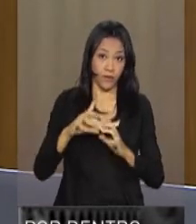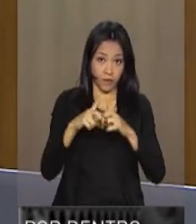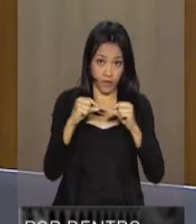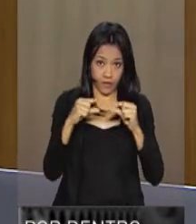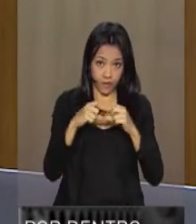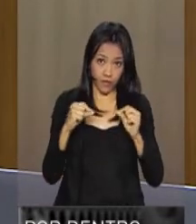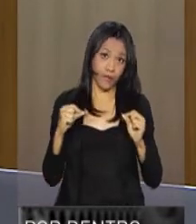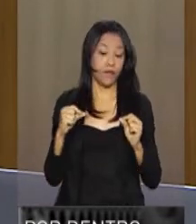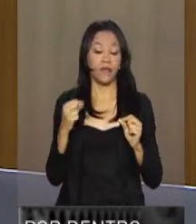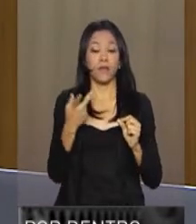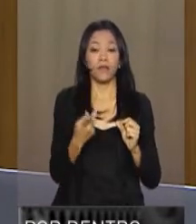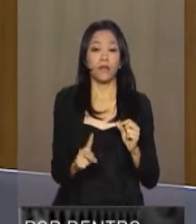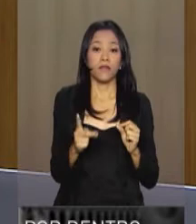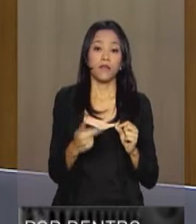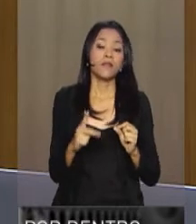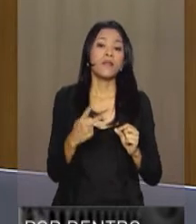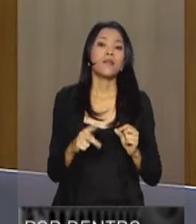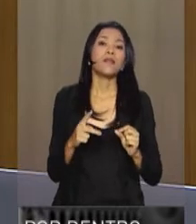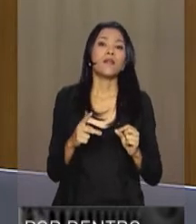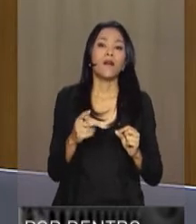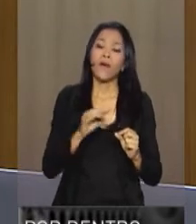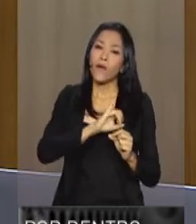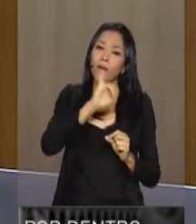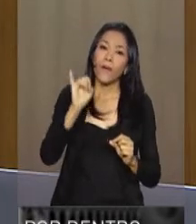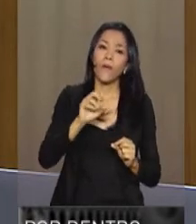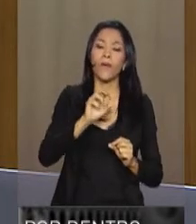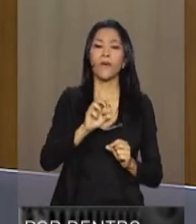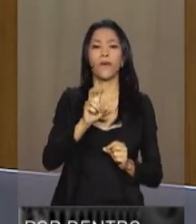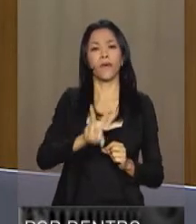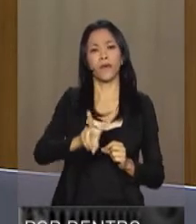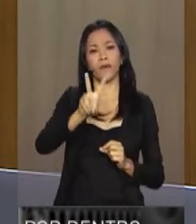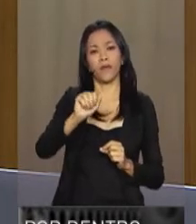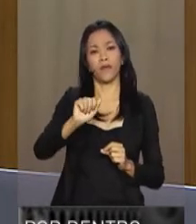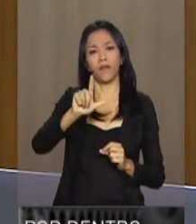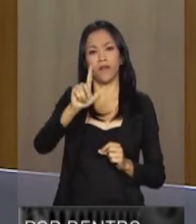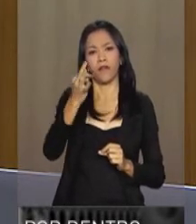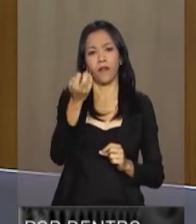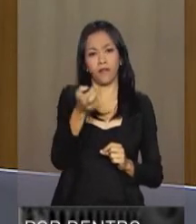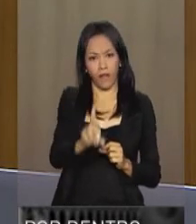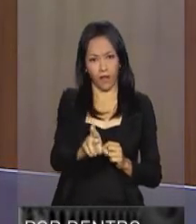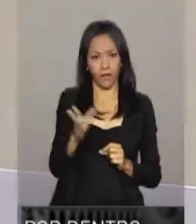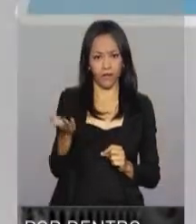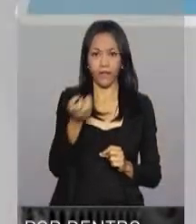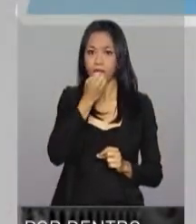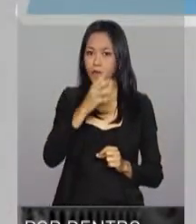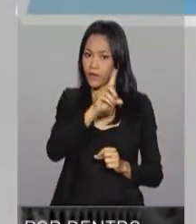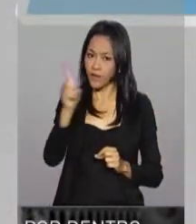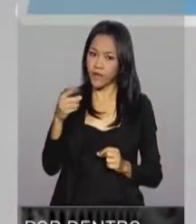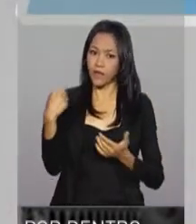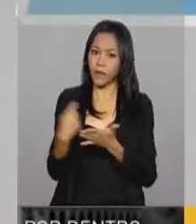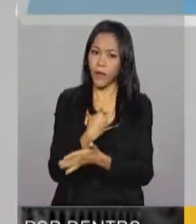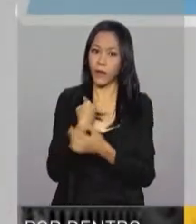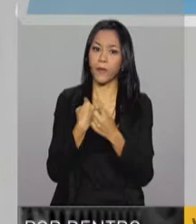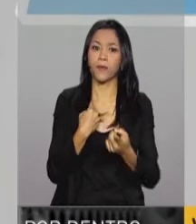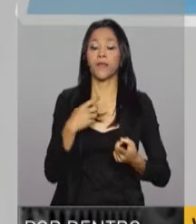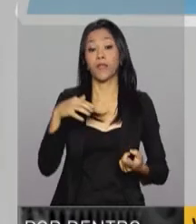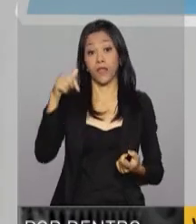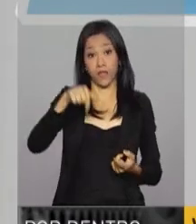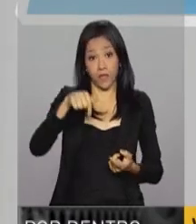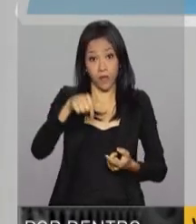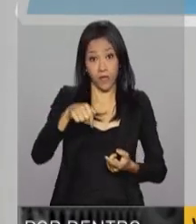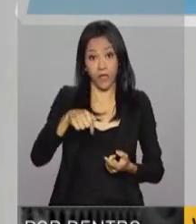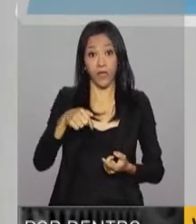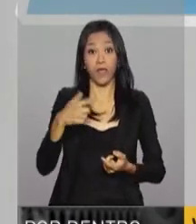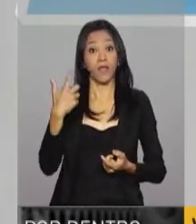rádio nacional meu colega walter lima ou aval tem bom dia pra você com essa pergunta acaba bom eu também pra você apenas citando também que